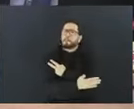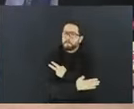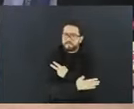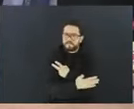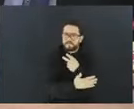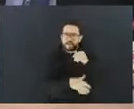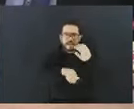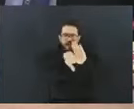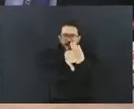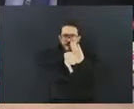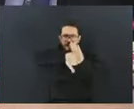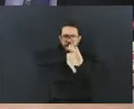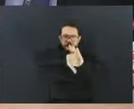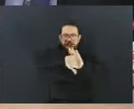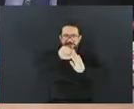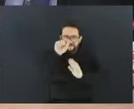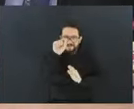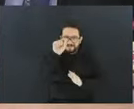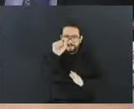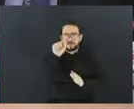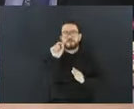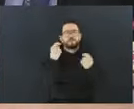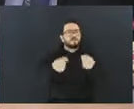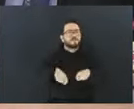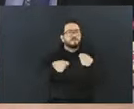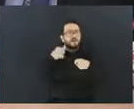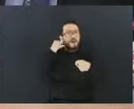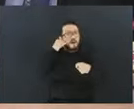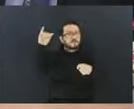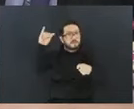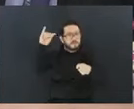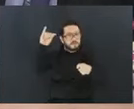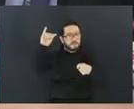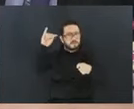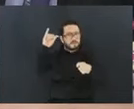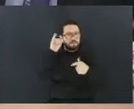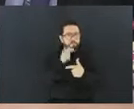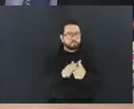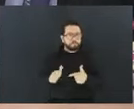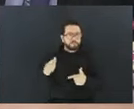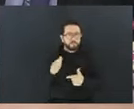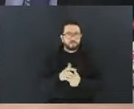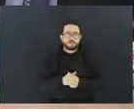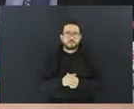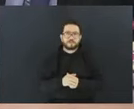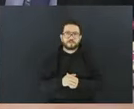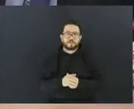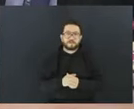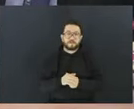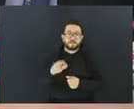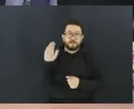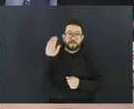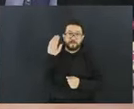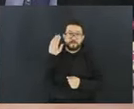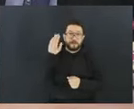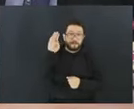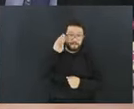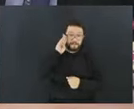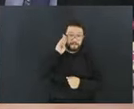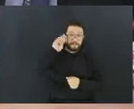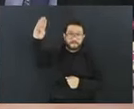segundo esforço ele vai justamente para tentar capturar aquele indivíduo. Mas a nossa prioridade é fazer com que o crime não ocorra. Então, a